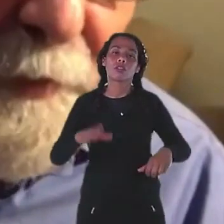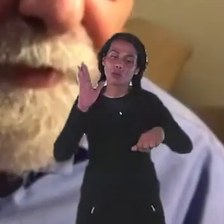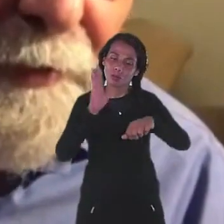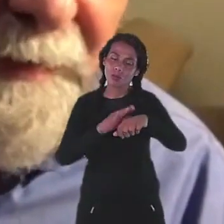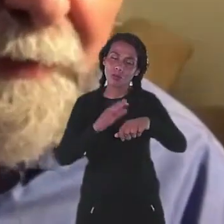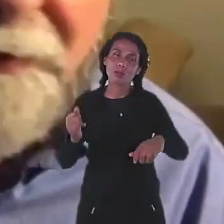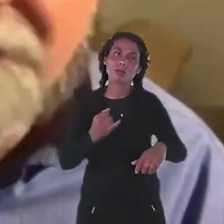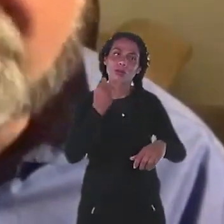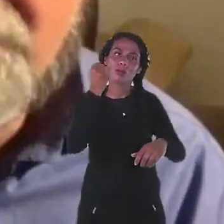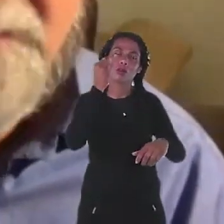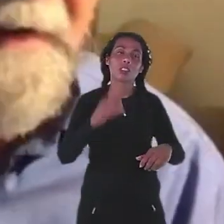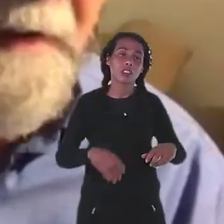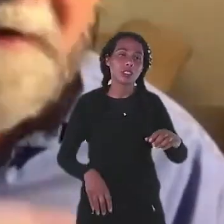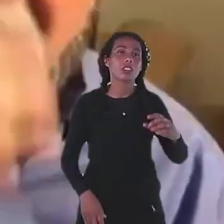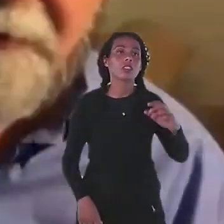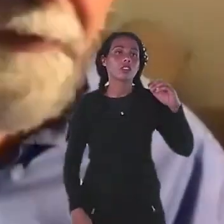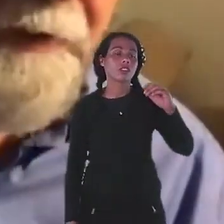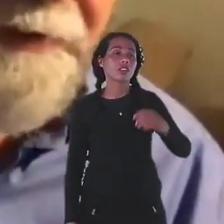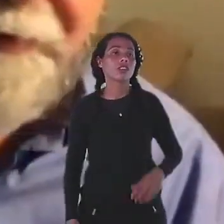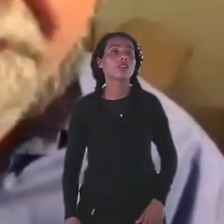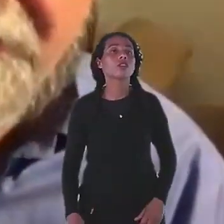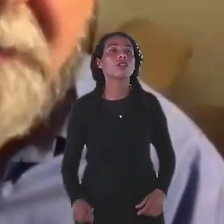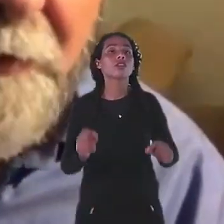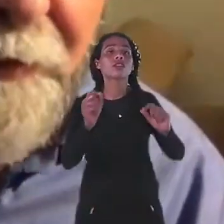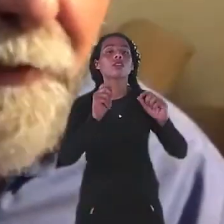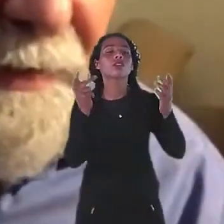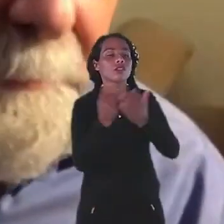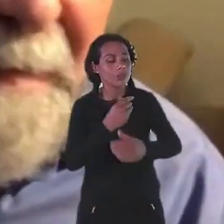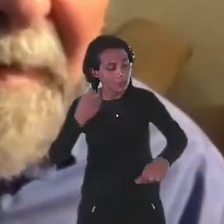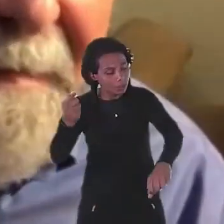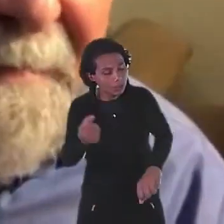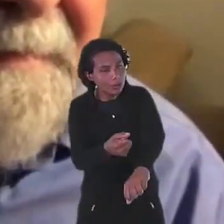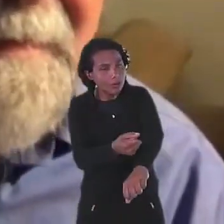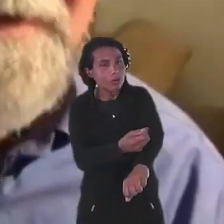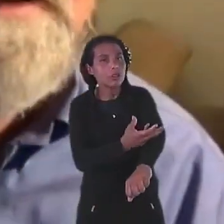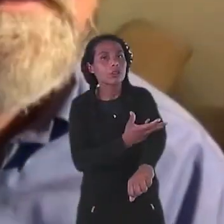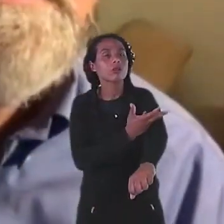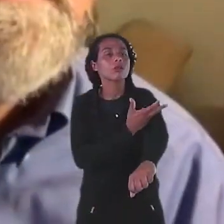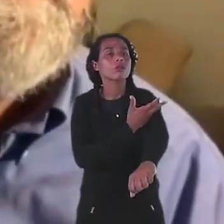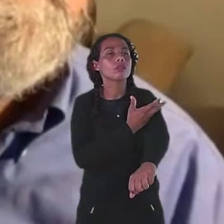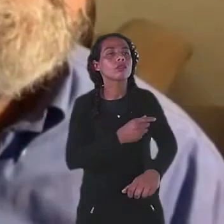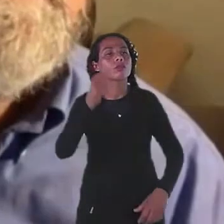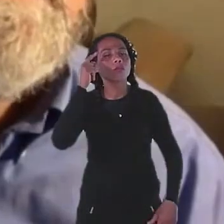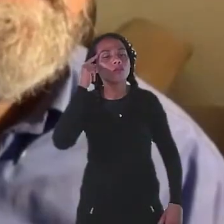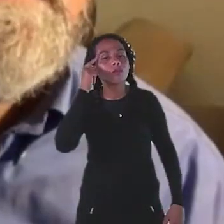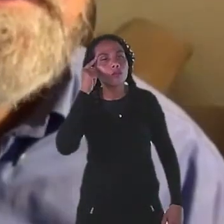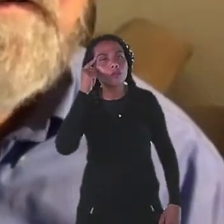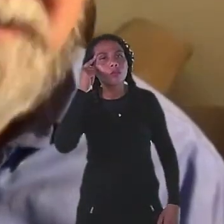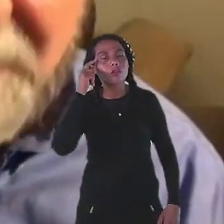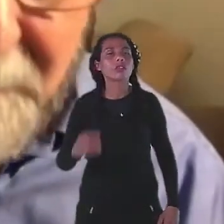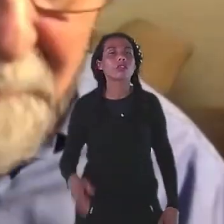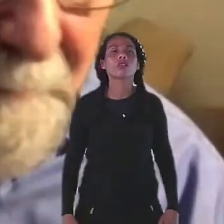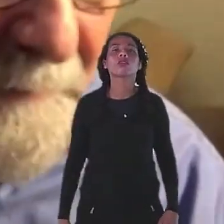gerar nossas emoções, os nossos noções de beleza, de